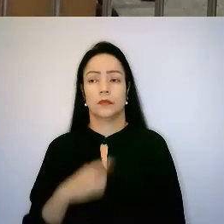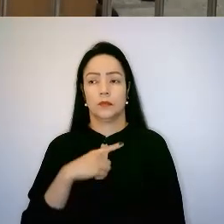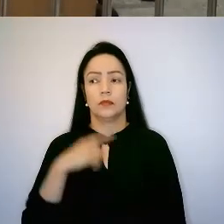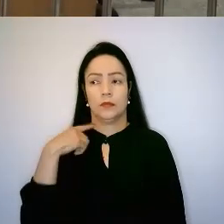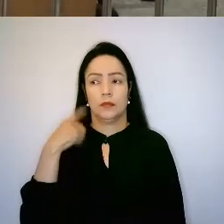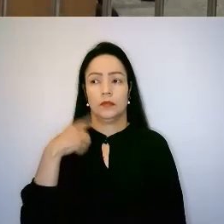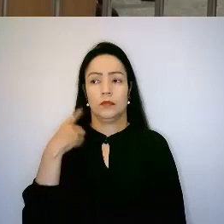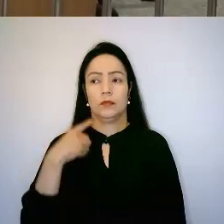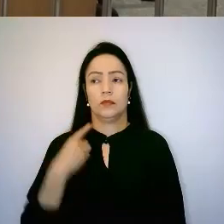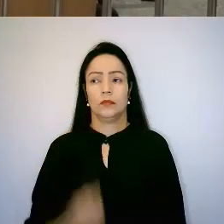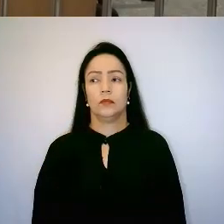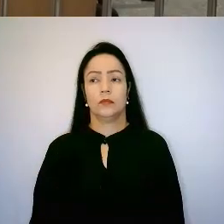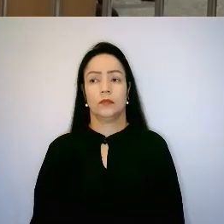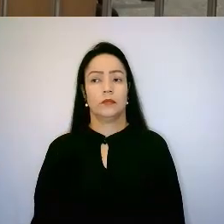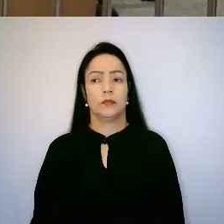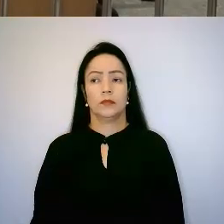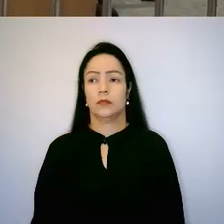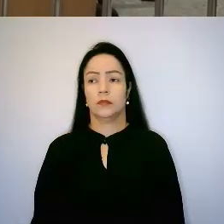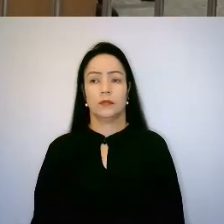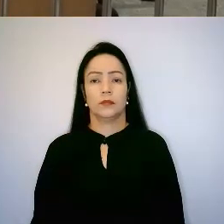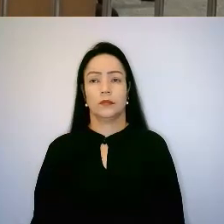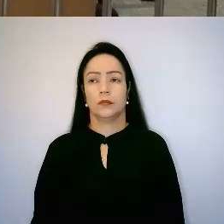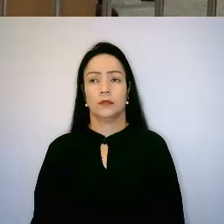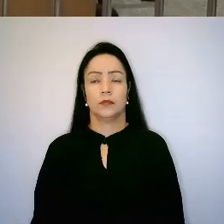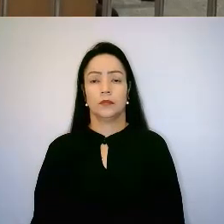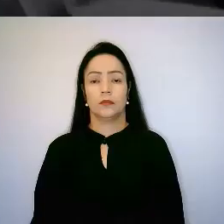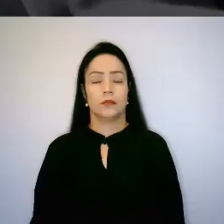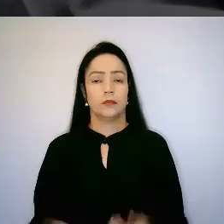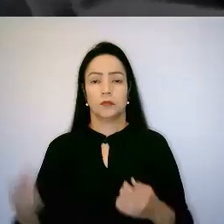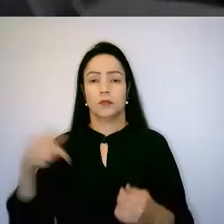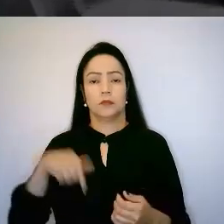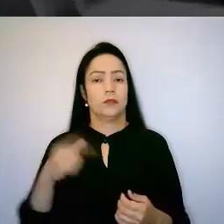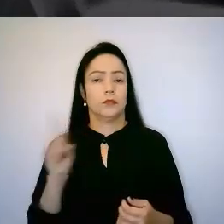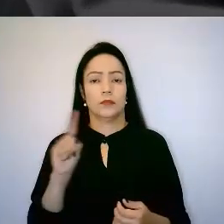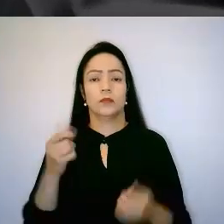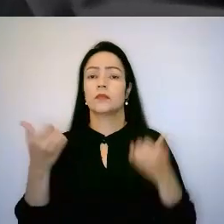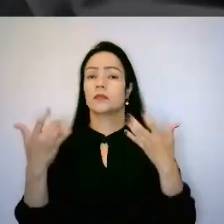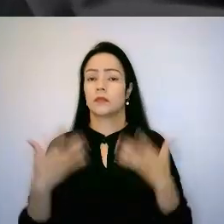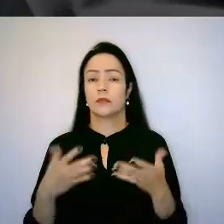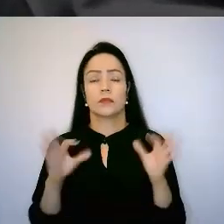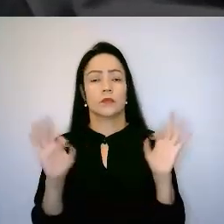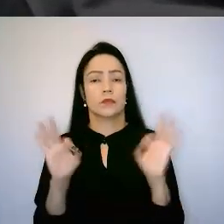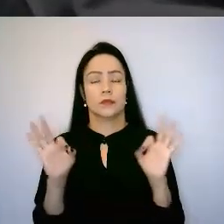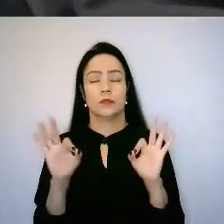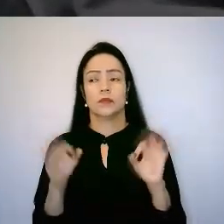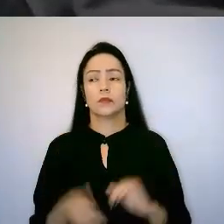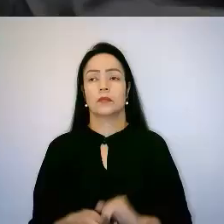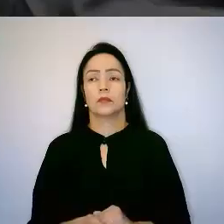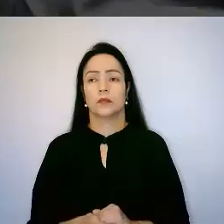não e nem apresentou qualquer justificativa para sua ausência então você vê se tem palavra